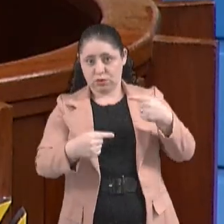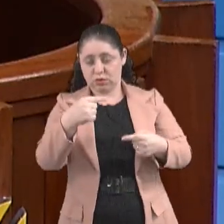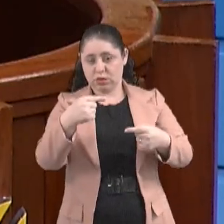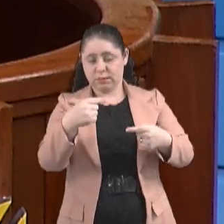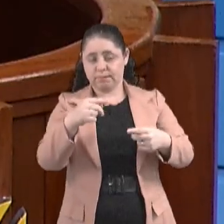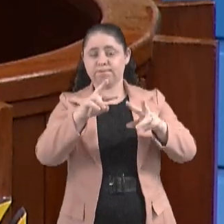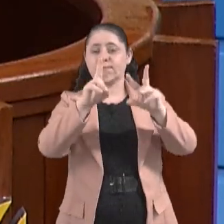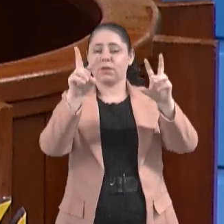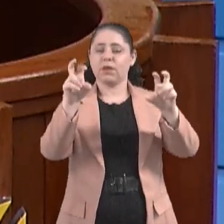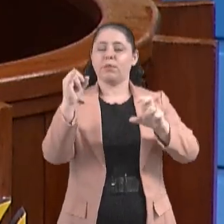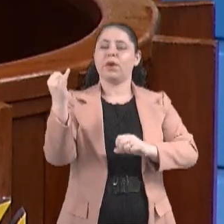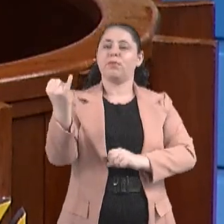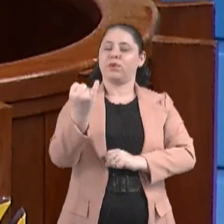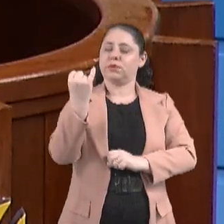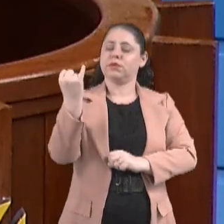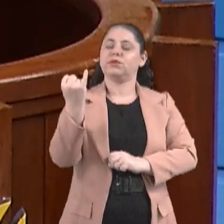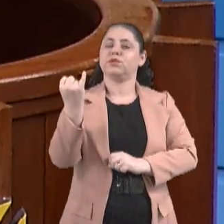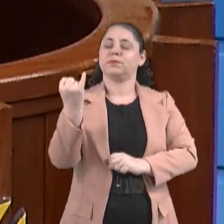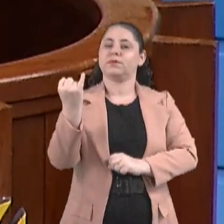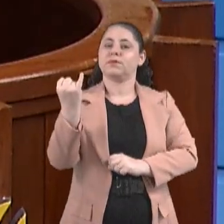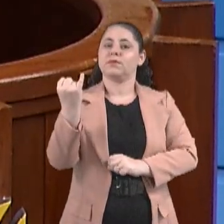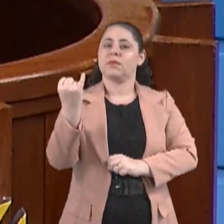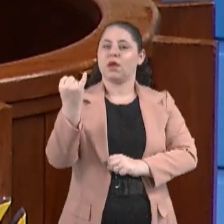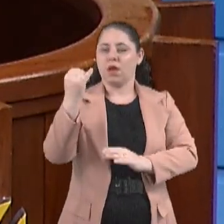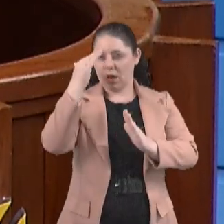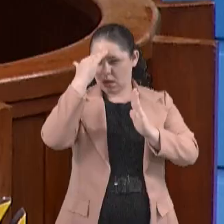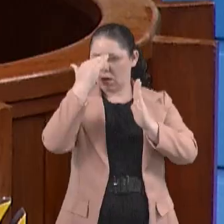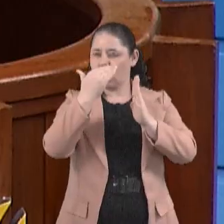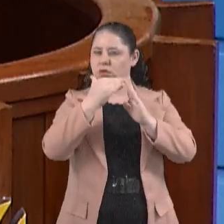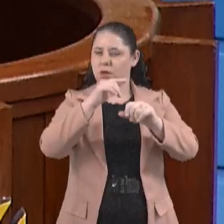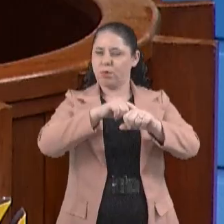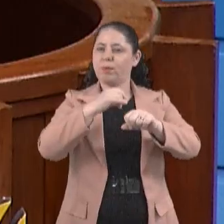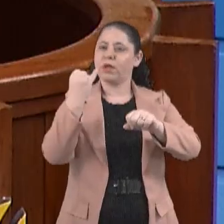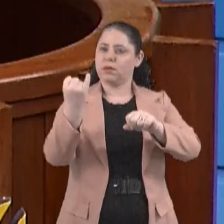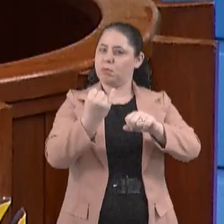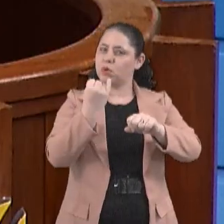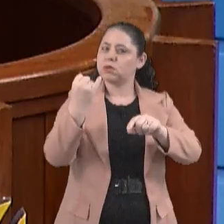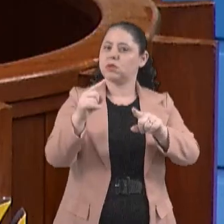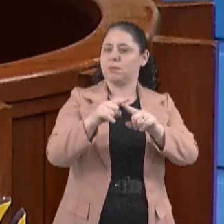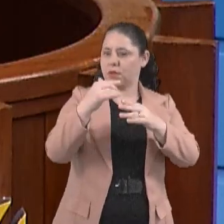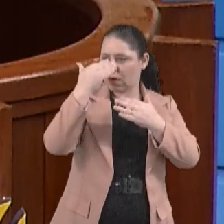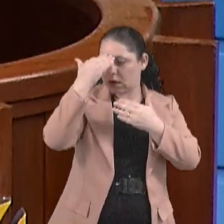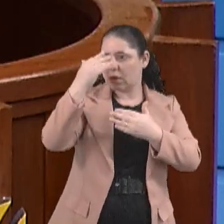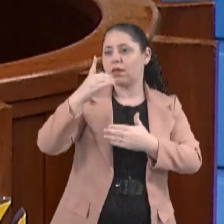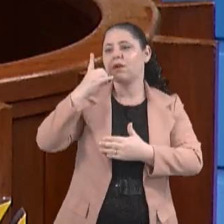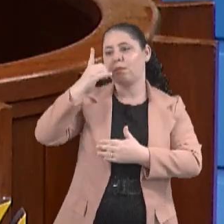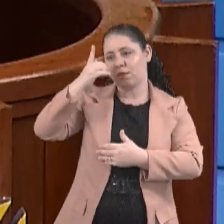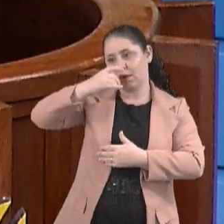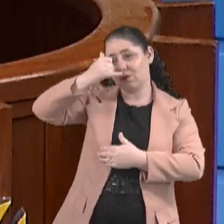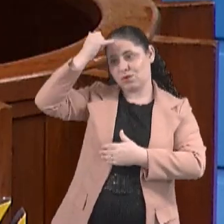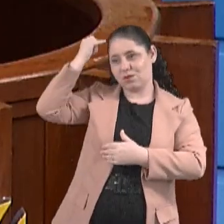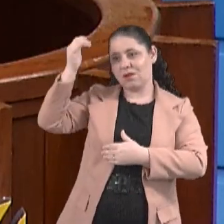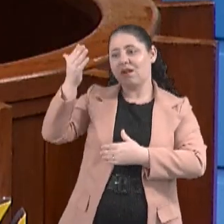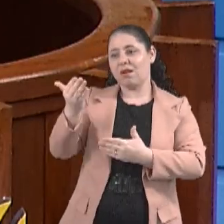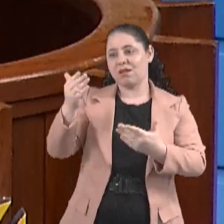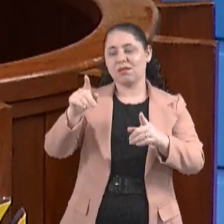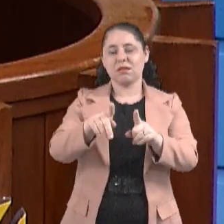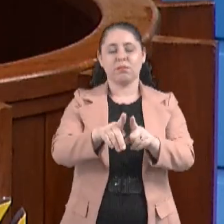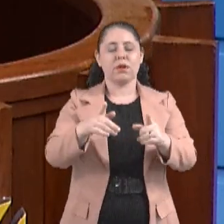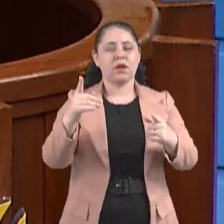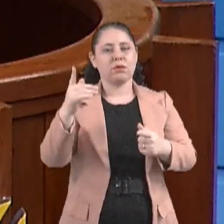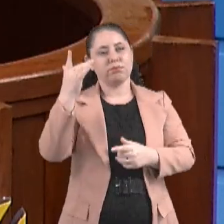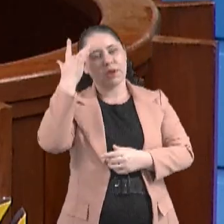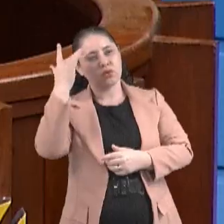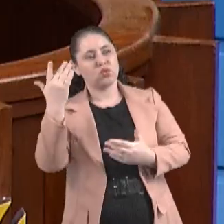tão importantes, tão significativas, né, e de reconhecer esse momento importante. Então, quero agradecer ao deputado Júnior Mock. E acho que